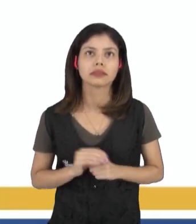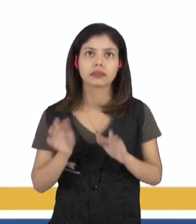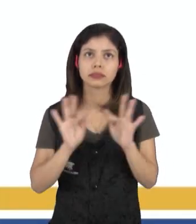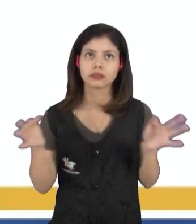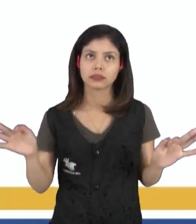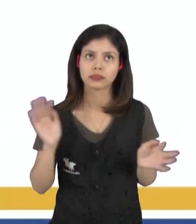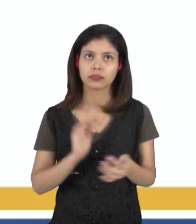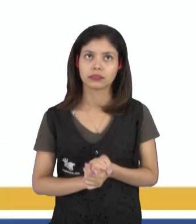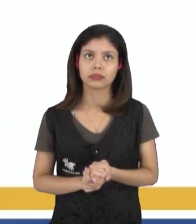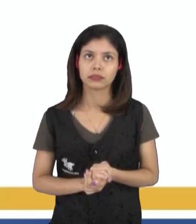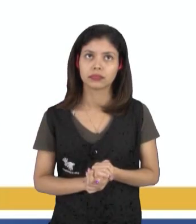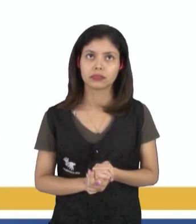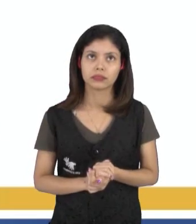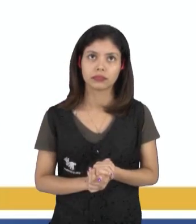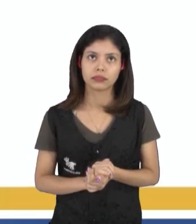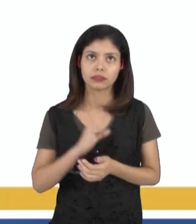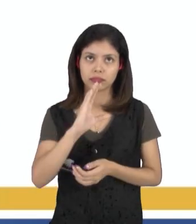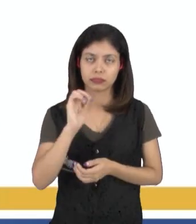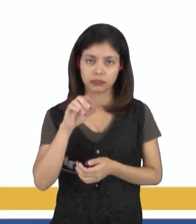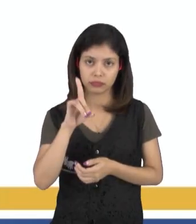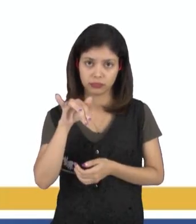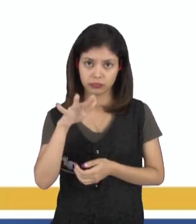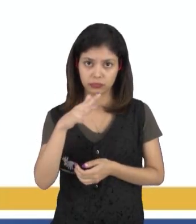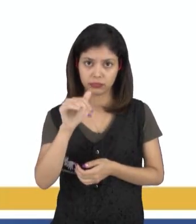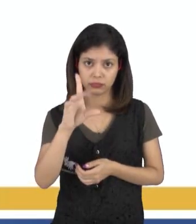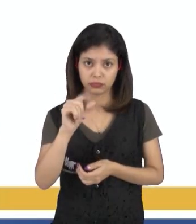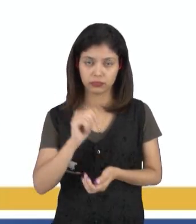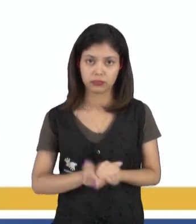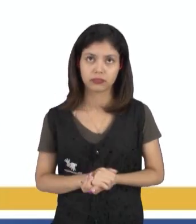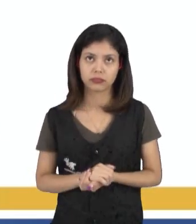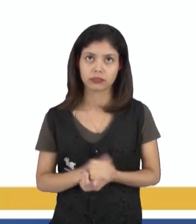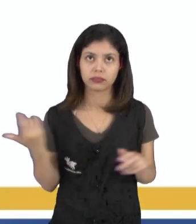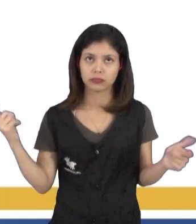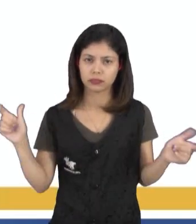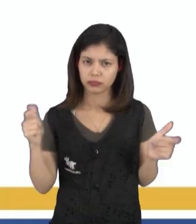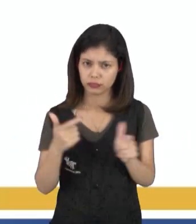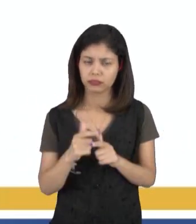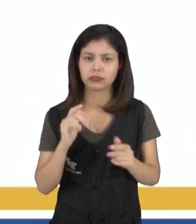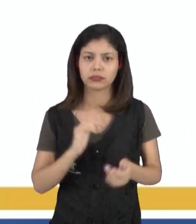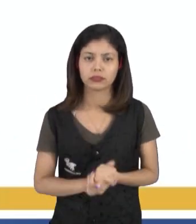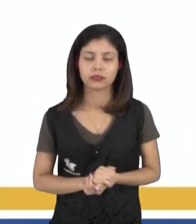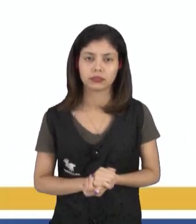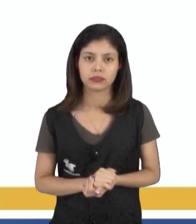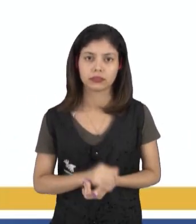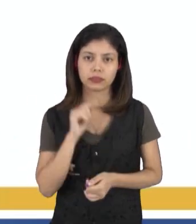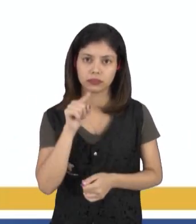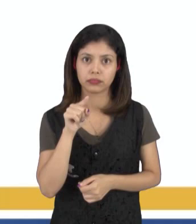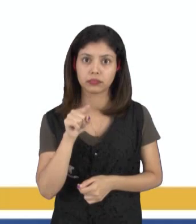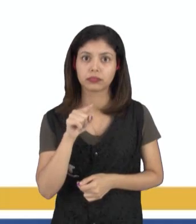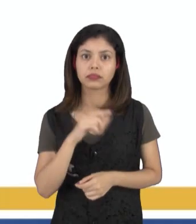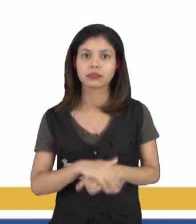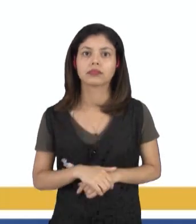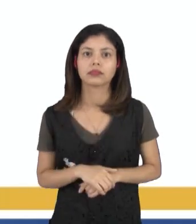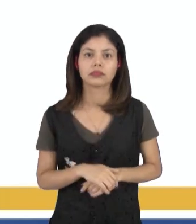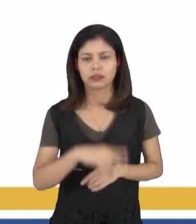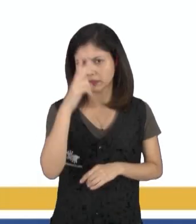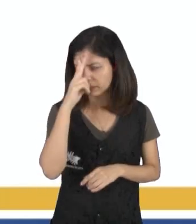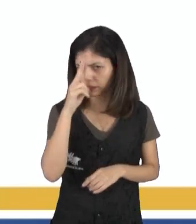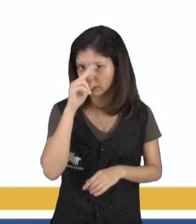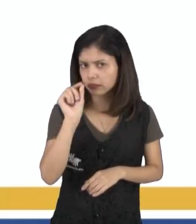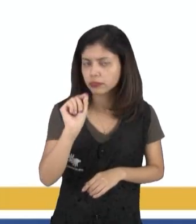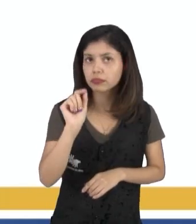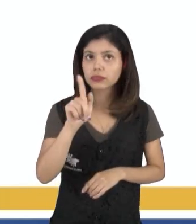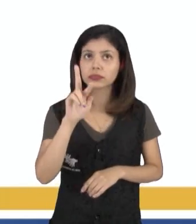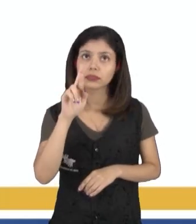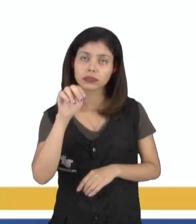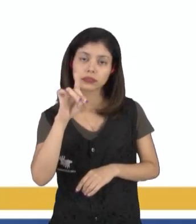oração subordinada adverbial condicional que seja reduzida de gerúndio, para vocês lembrarem o que é